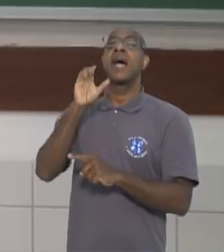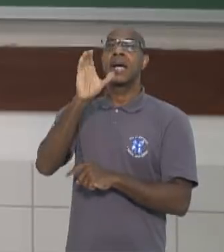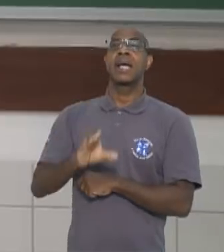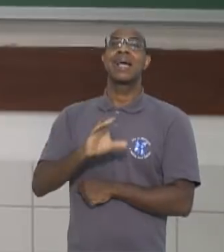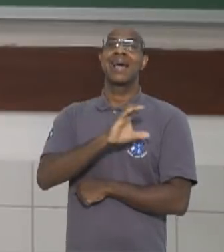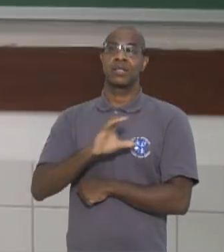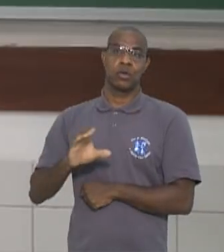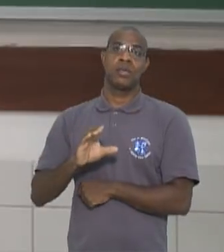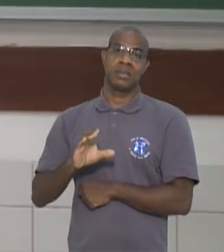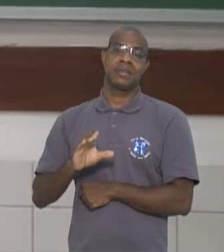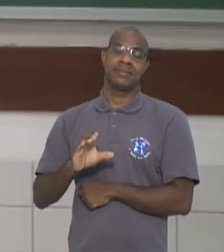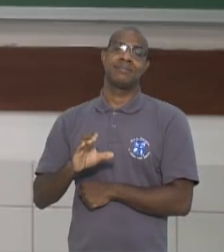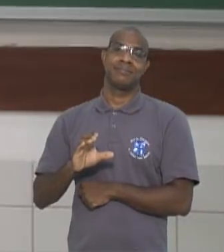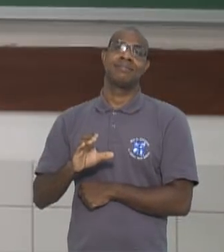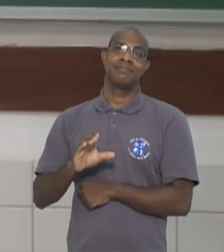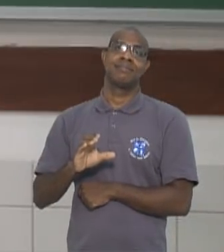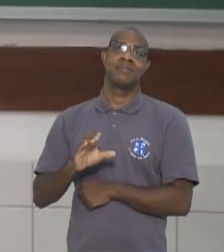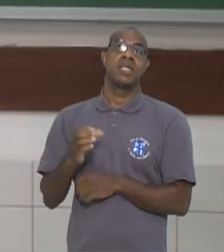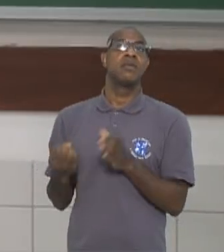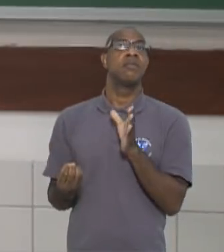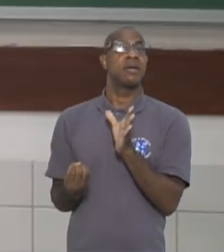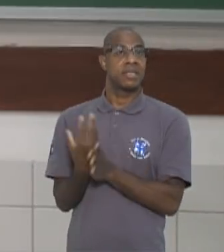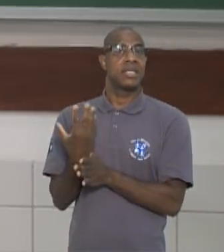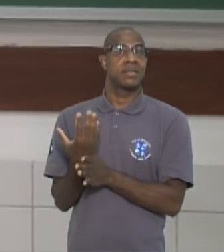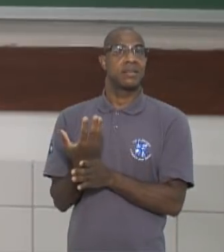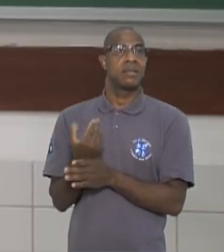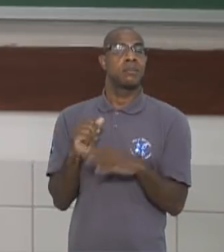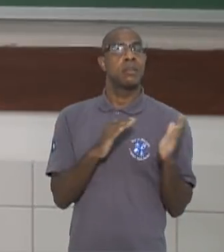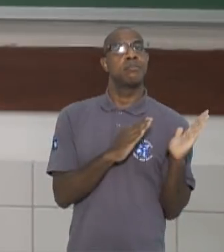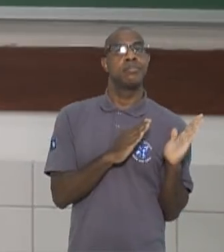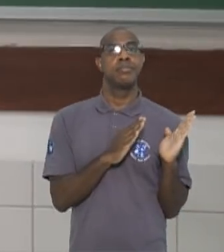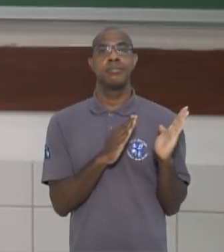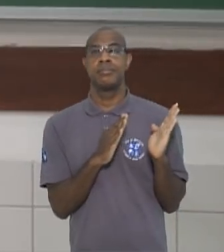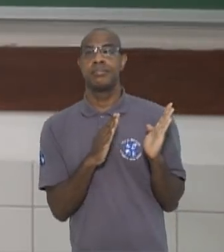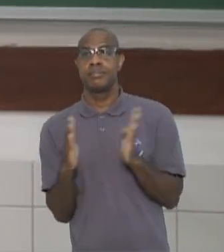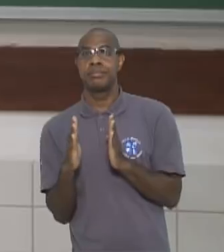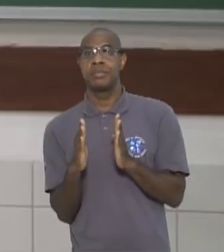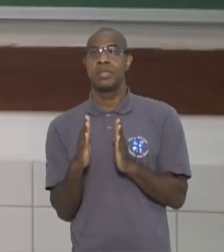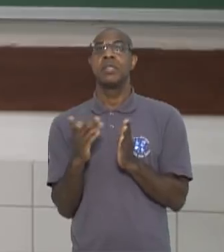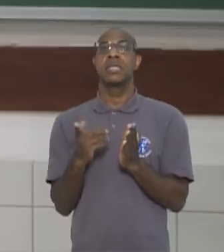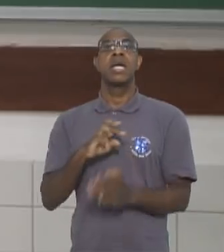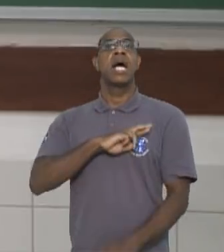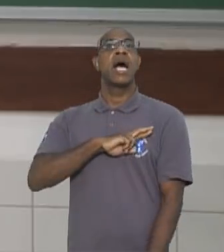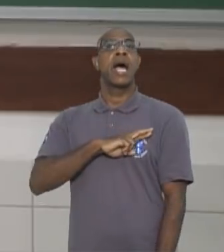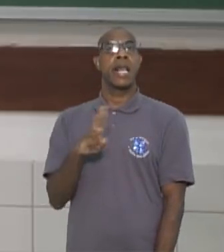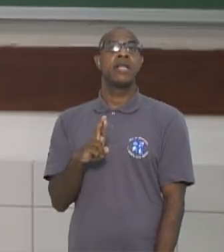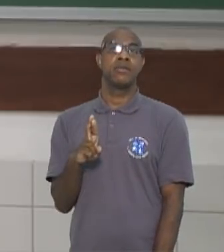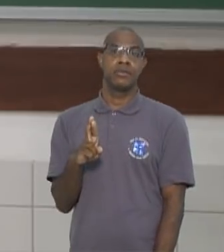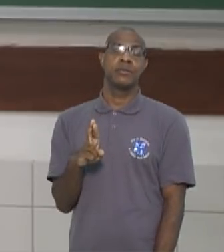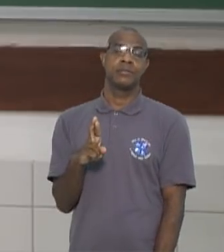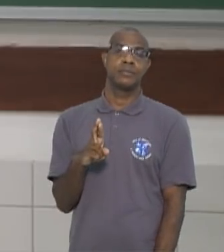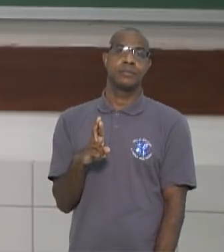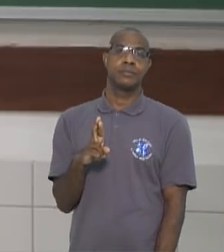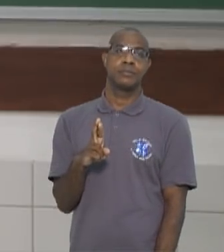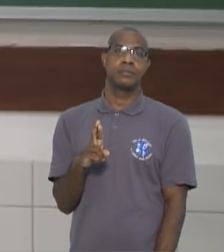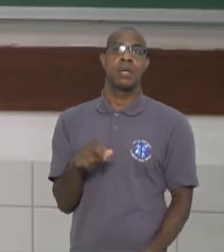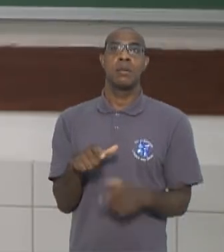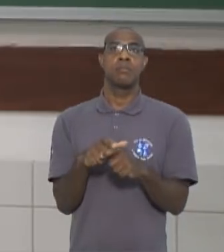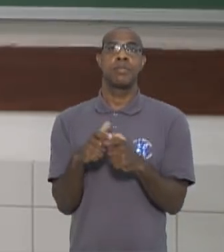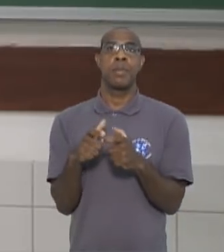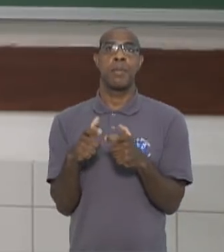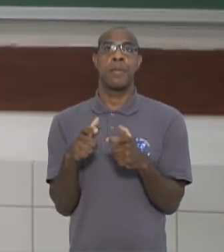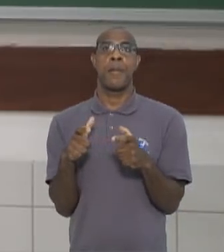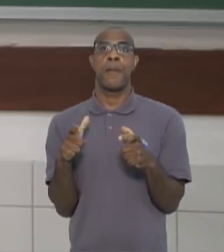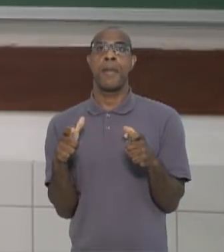maior parte das fontes que a gente tem sobre o período medieval são de cunho religioso, né, que a gente poderia até considerar, né, como